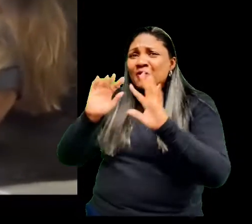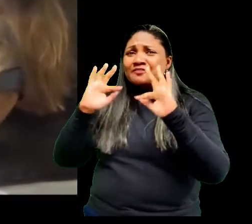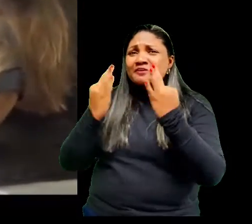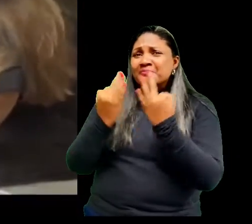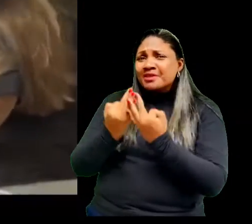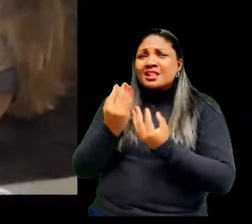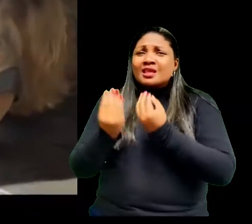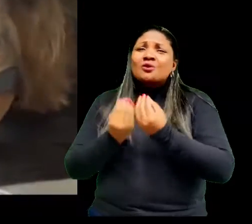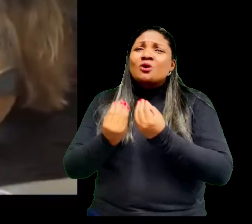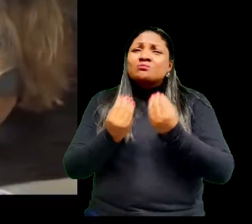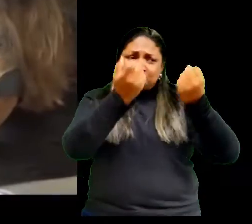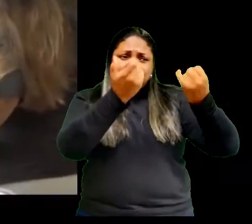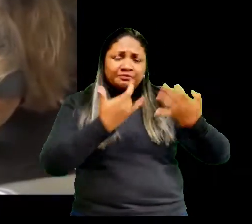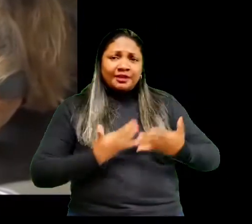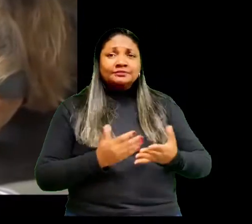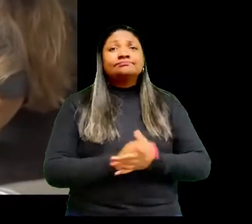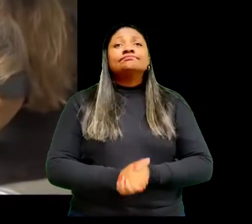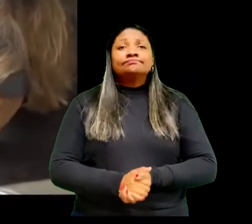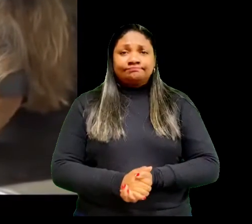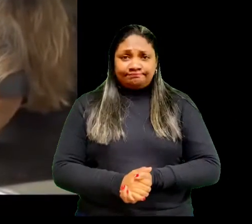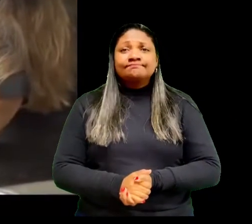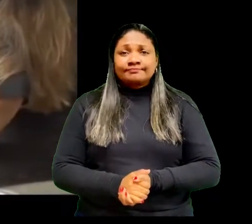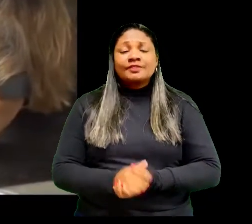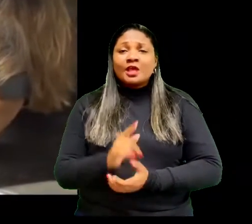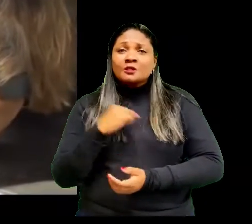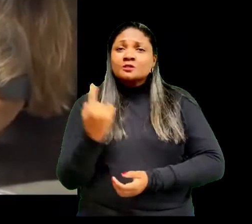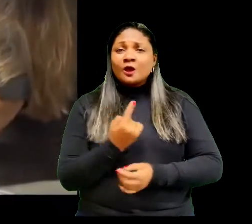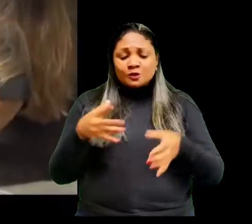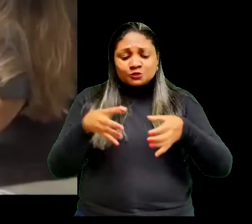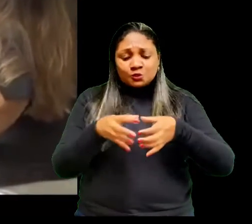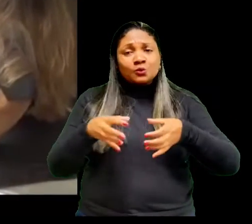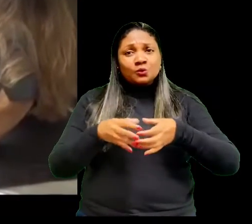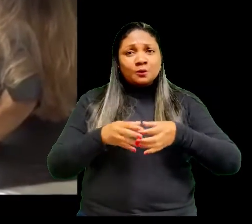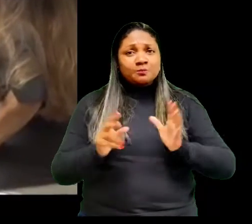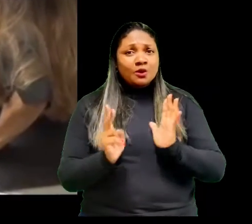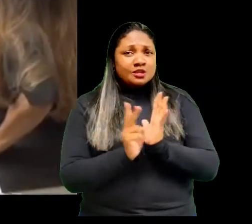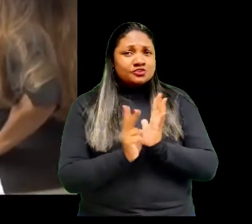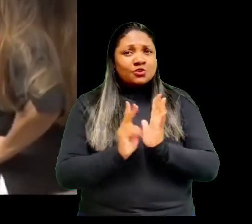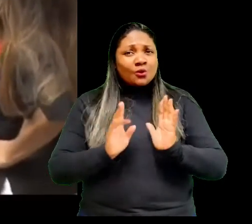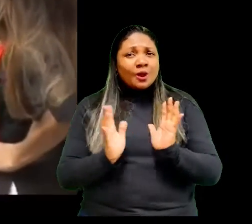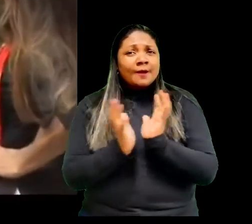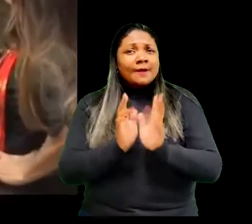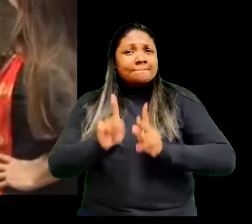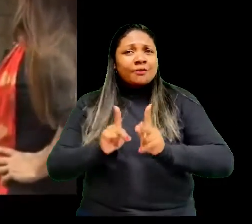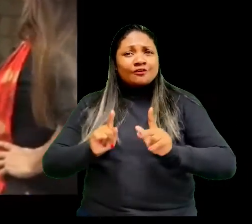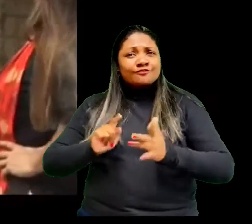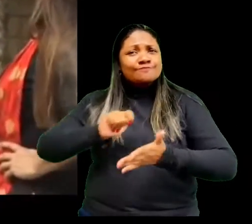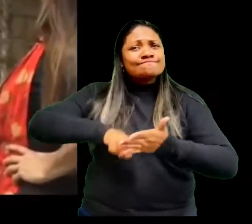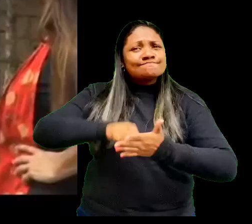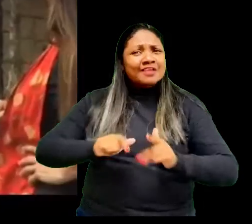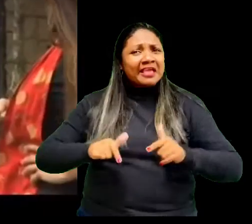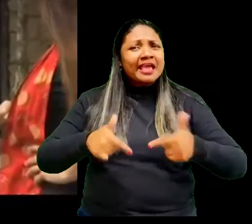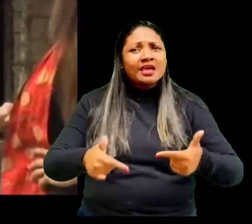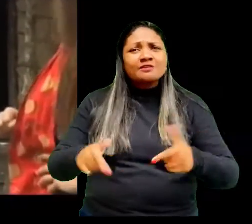das terras. Conta pra gente. Então, nós pataxós somos considerados um povo guerreiro, um povo que resistiu